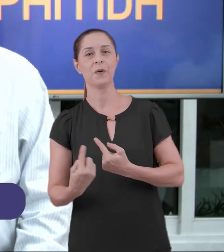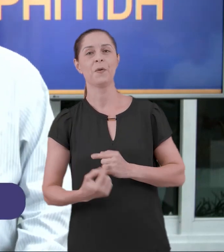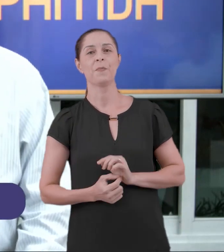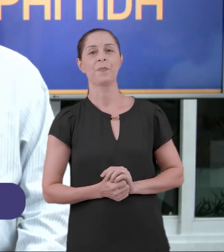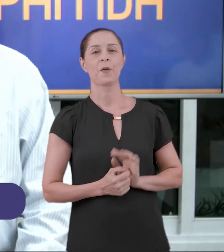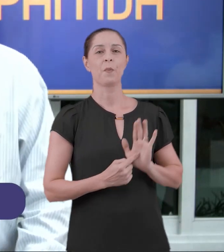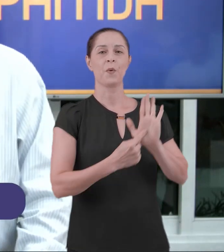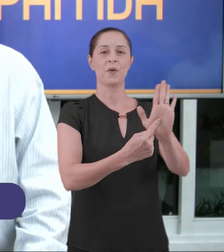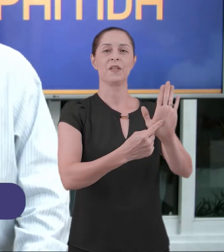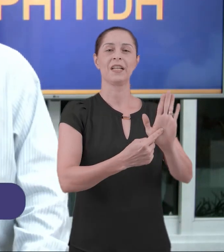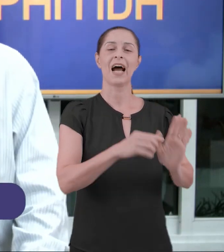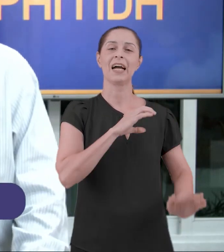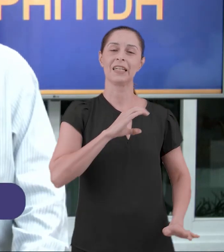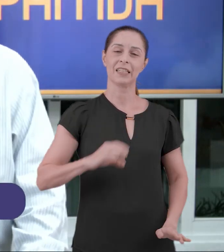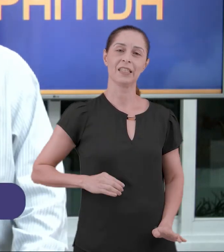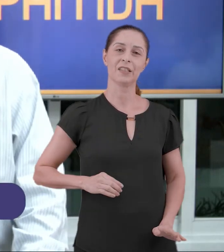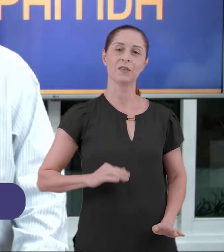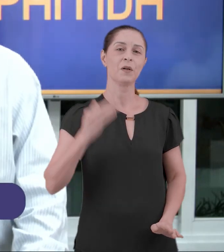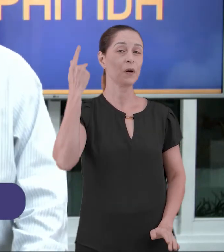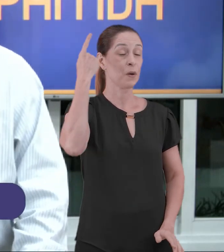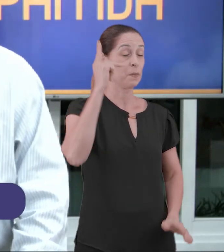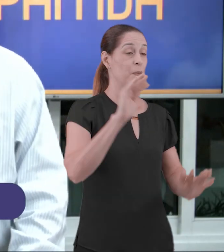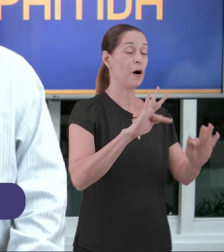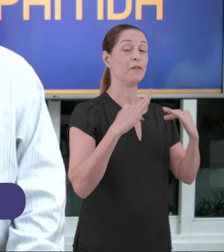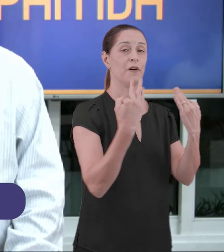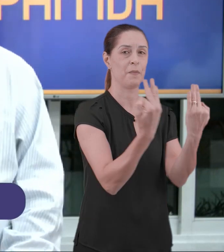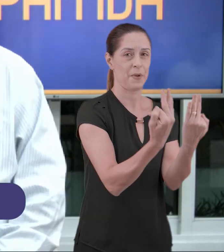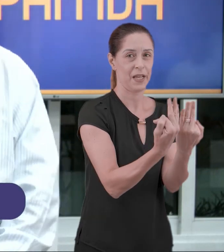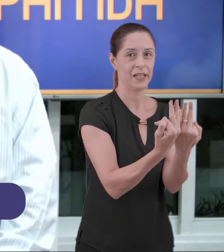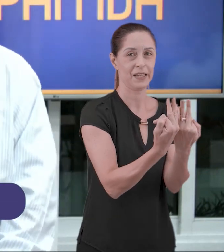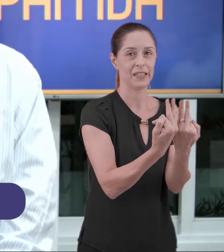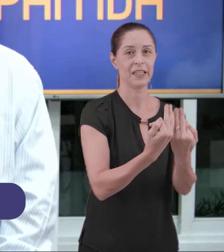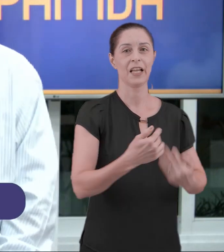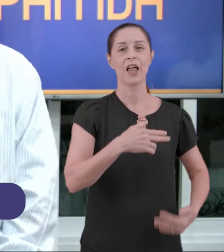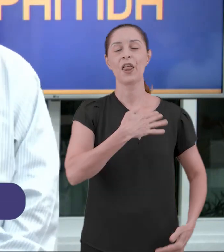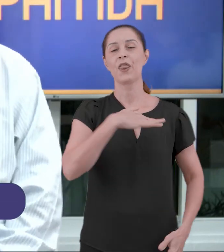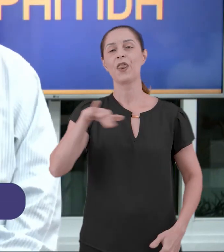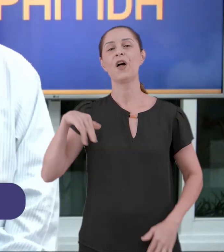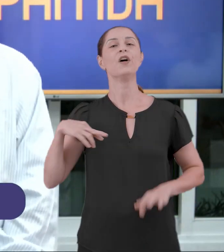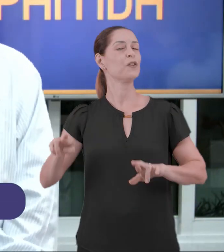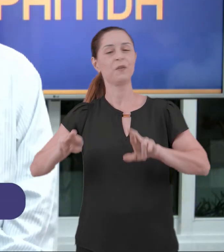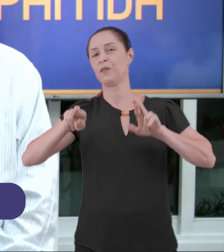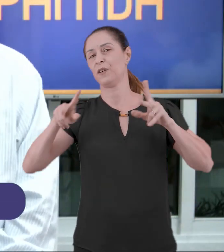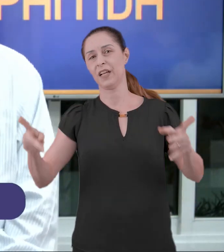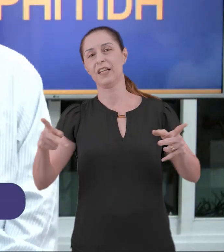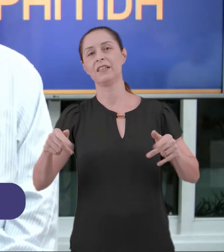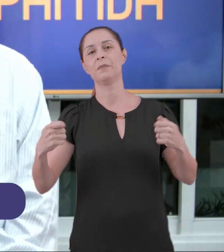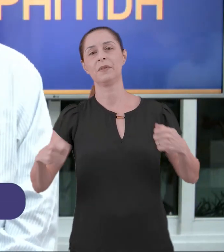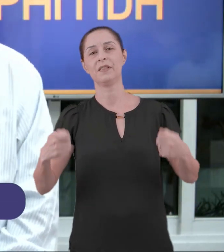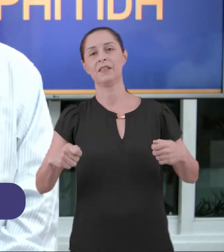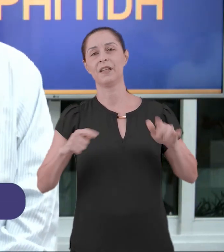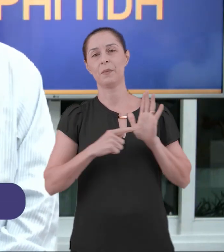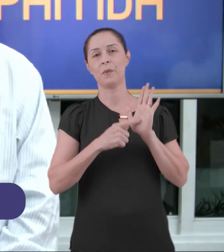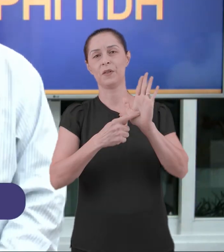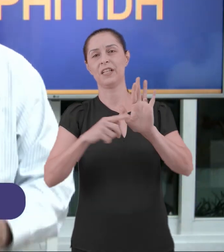e para o mundo, né? Vós sois o sal da terra e a luz do mundo, disse